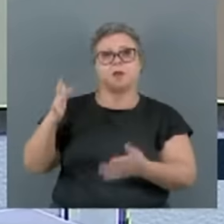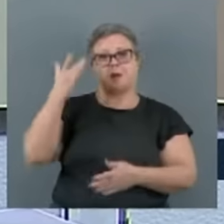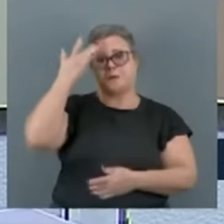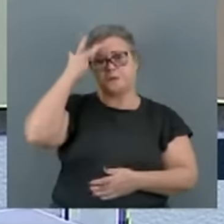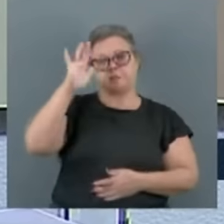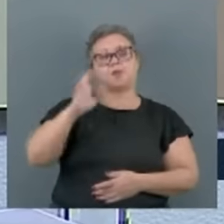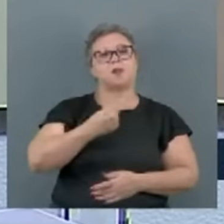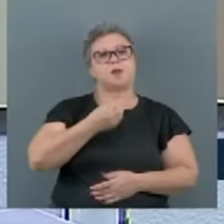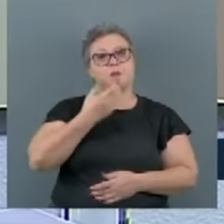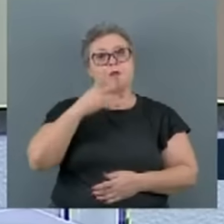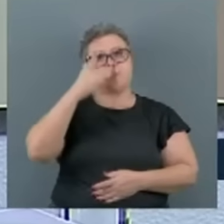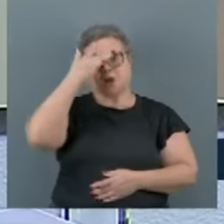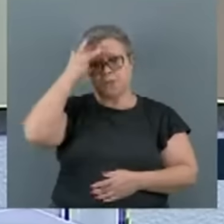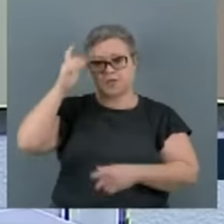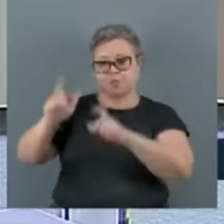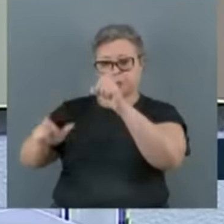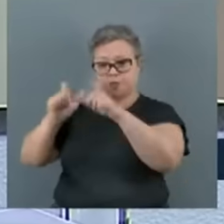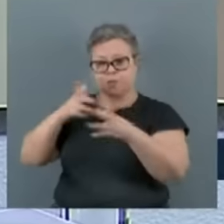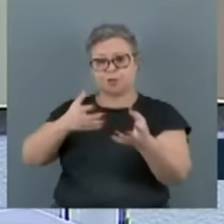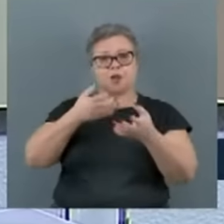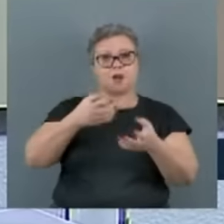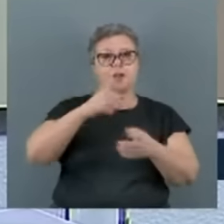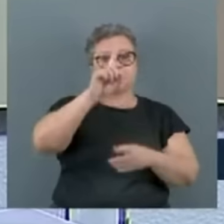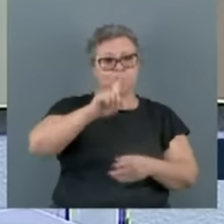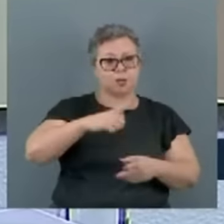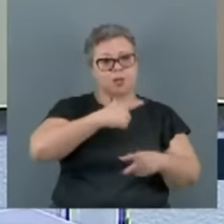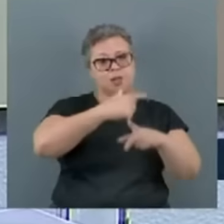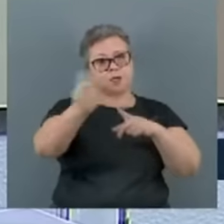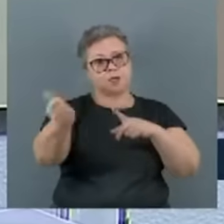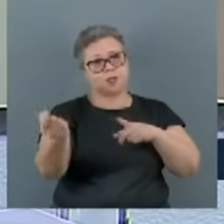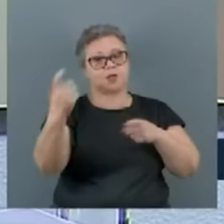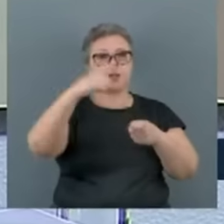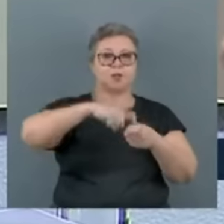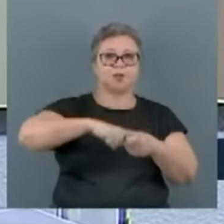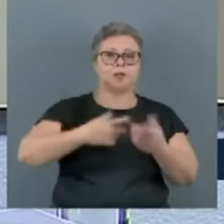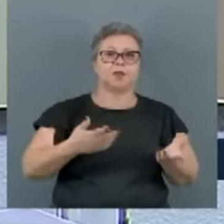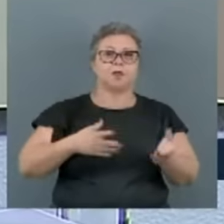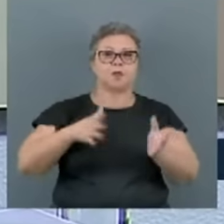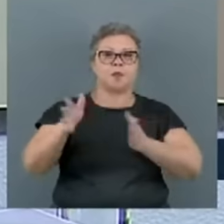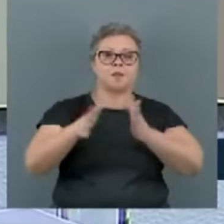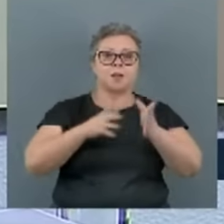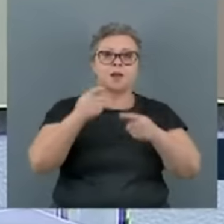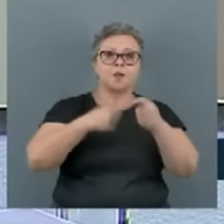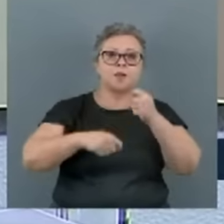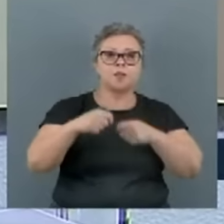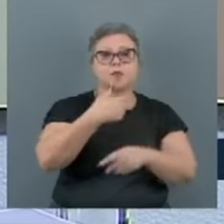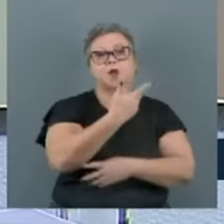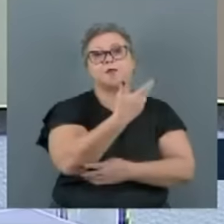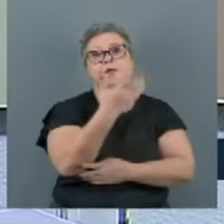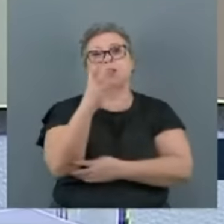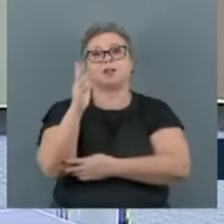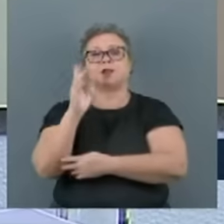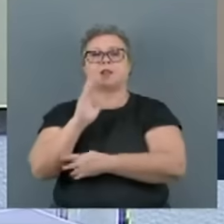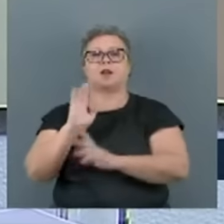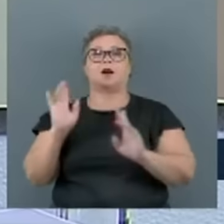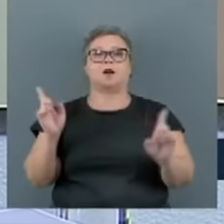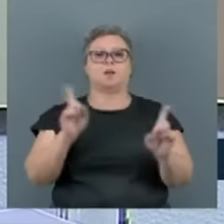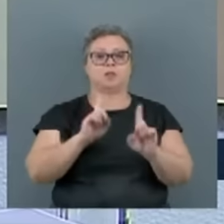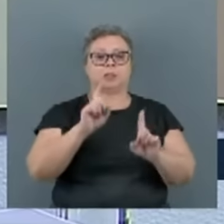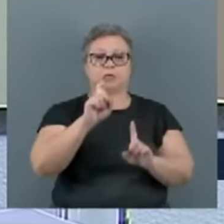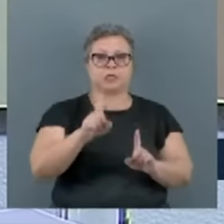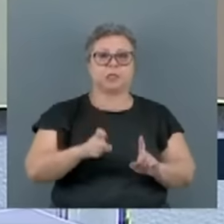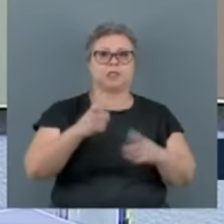dúvida que as pessoas querem o direito de ir e vir. Mas a viabilidade econômica e ambiental, a não ser que